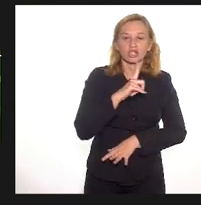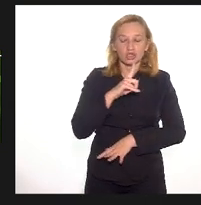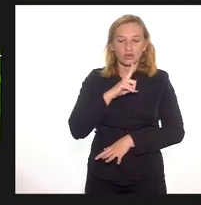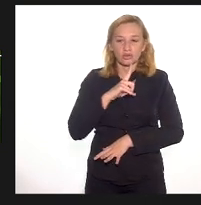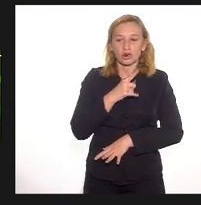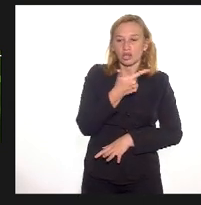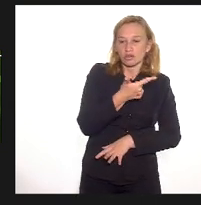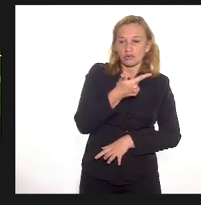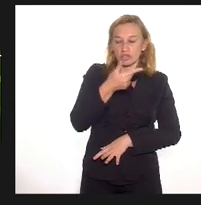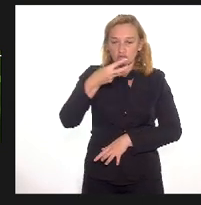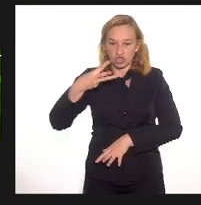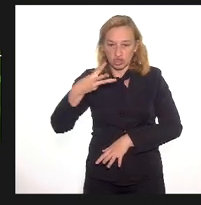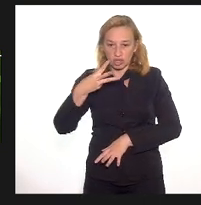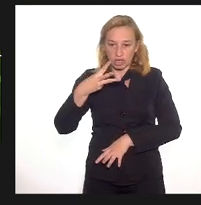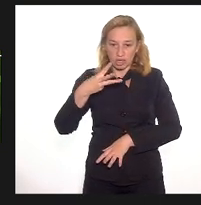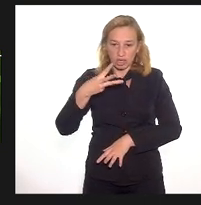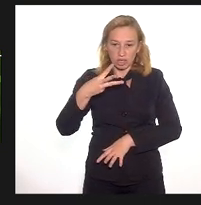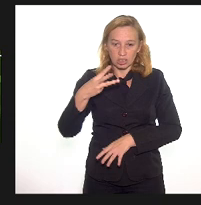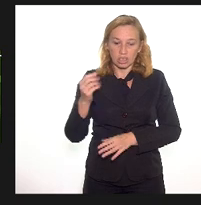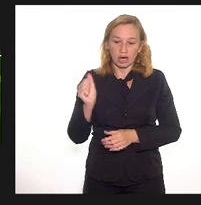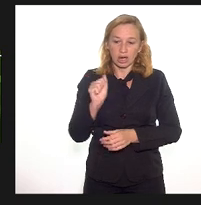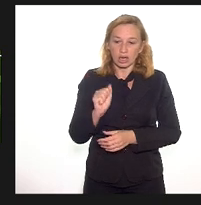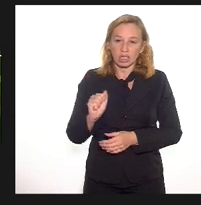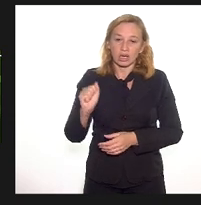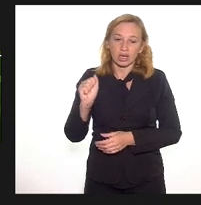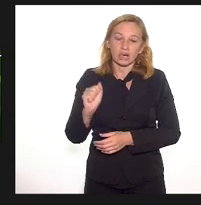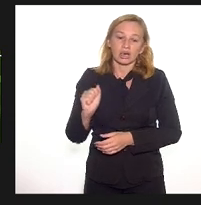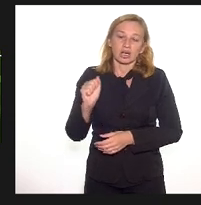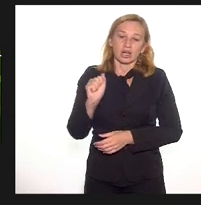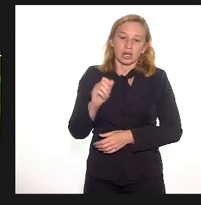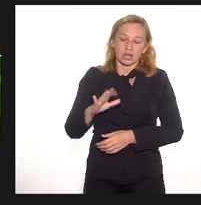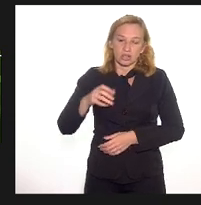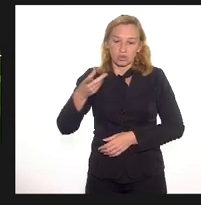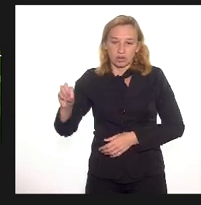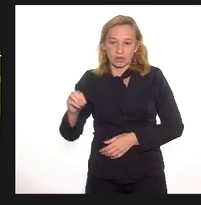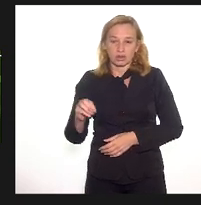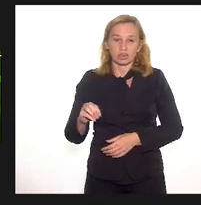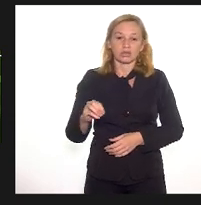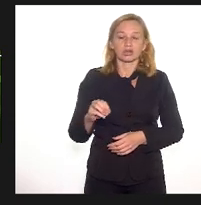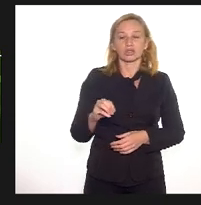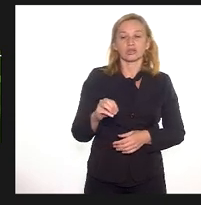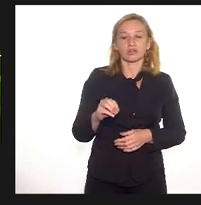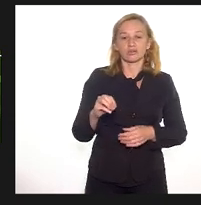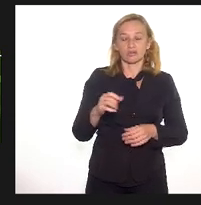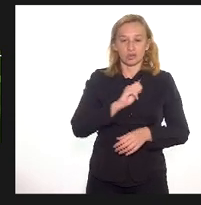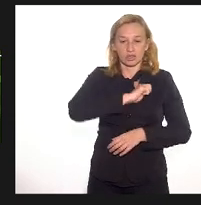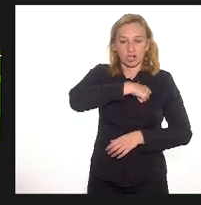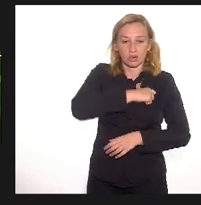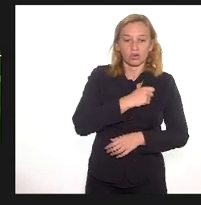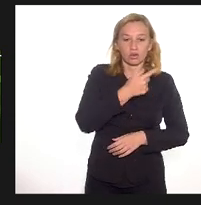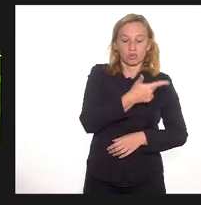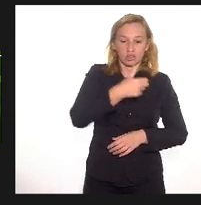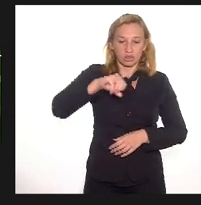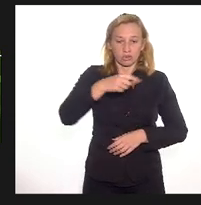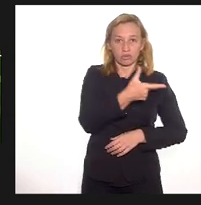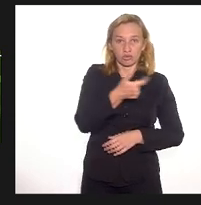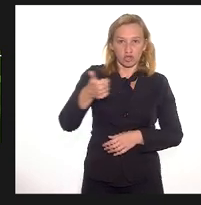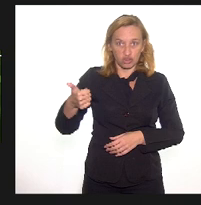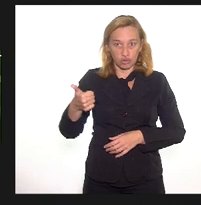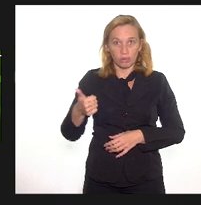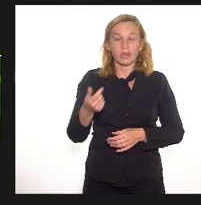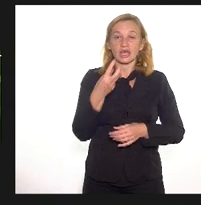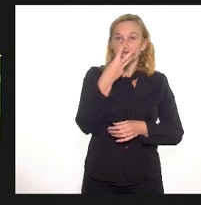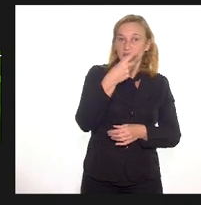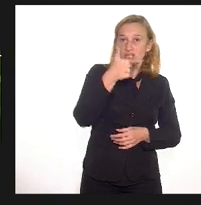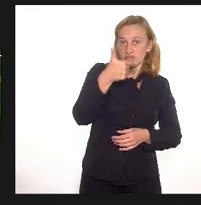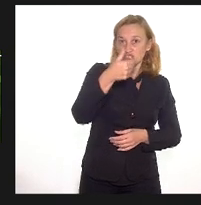de 23 ações fiscais entre os anos de 2019 e 2021. Essas 23